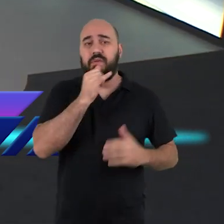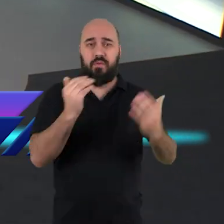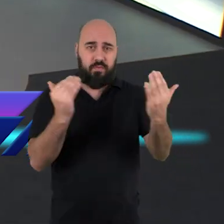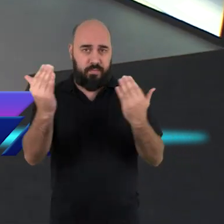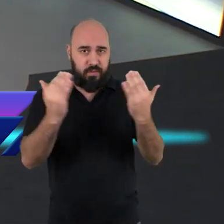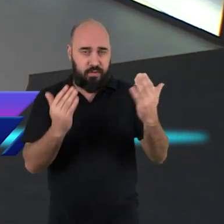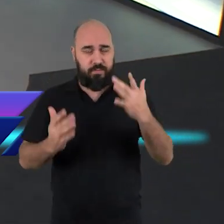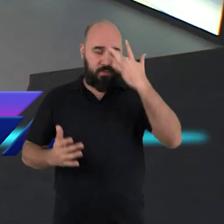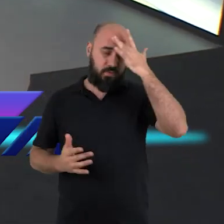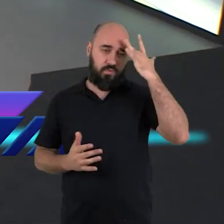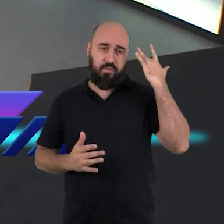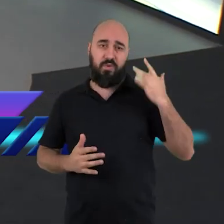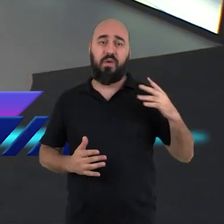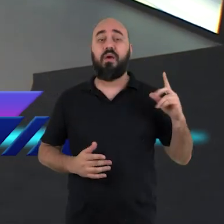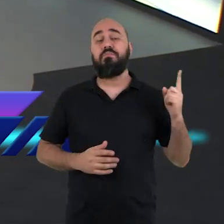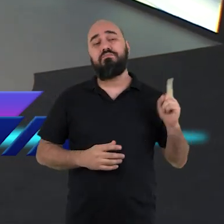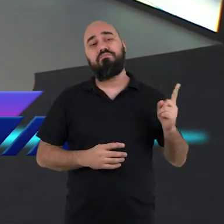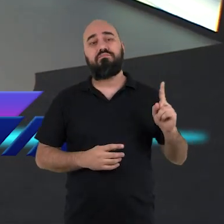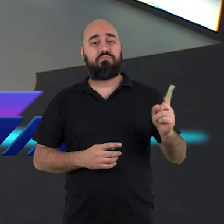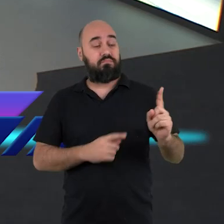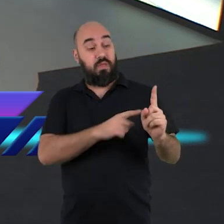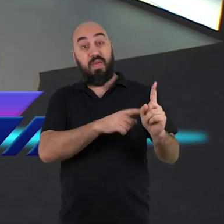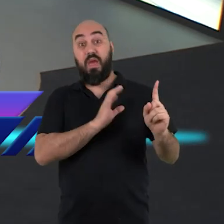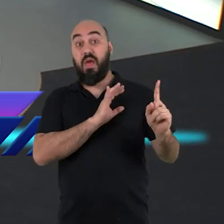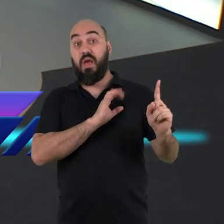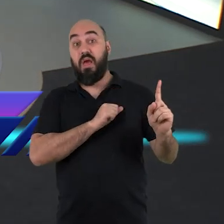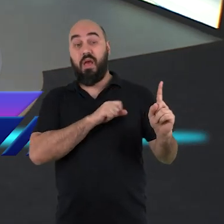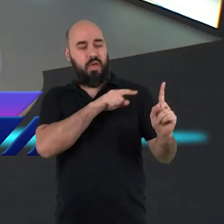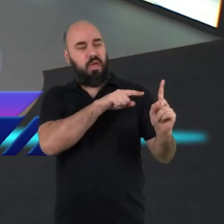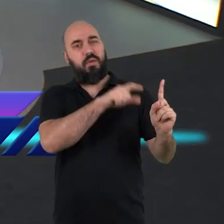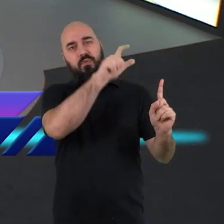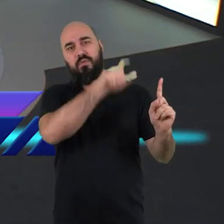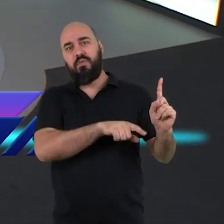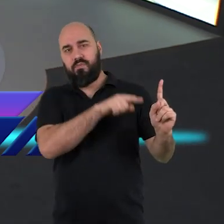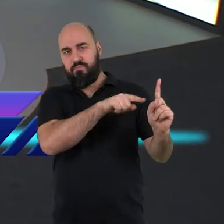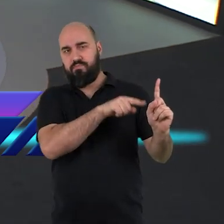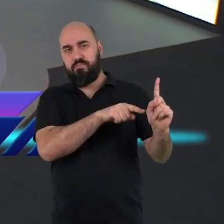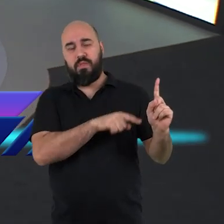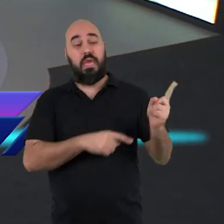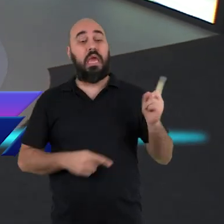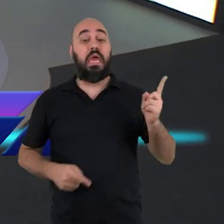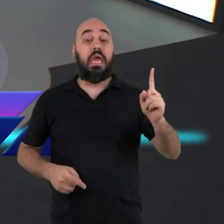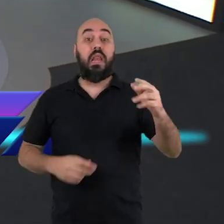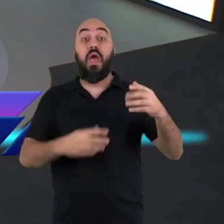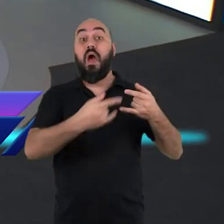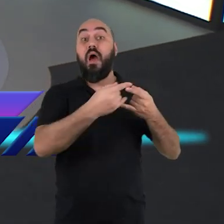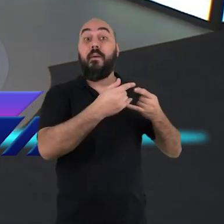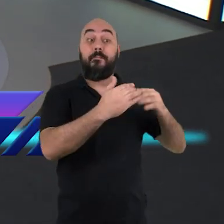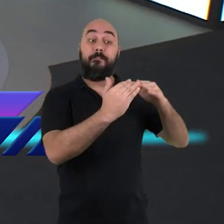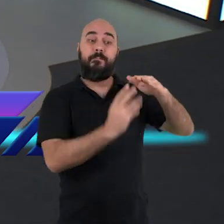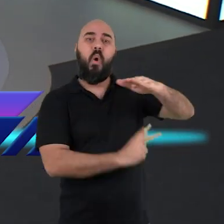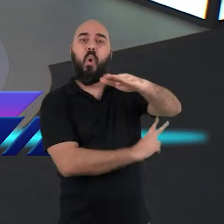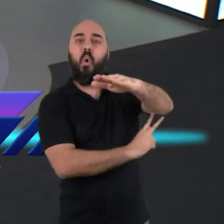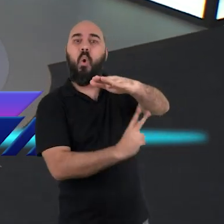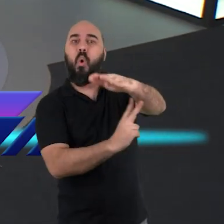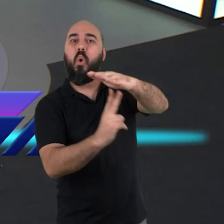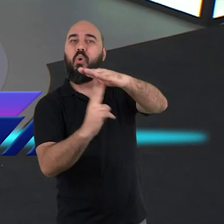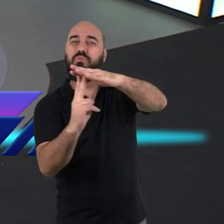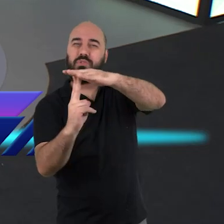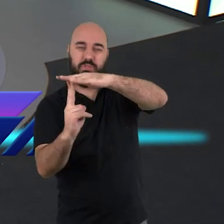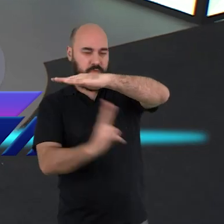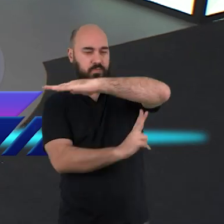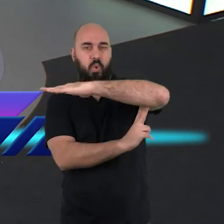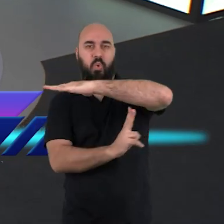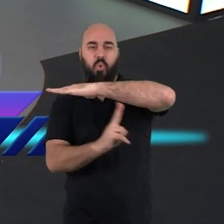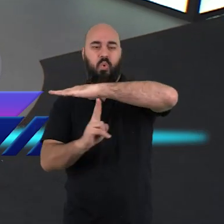muito. E essa pessoa começa a caminhar em direção a uma ponte que está quebrada. E ela não está